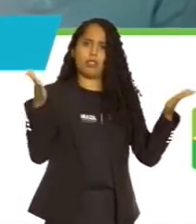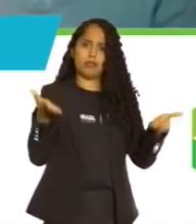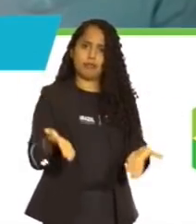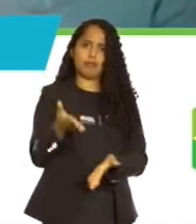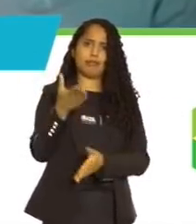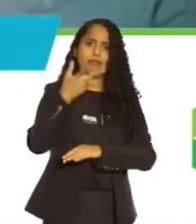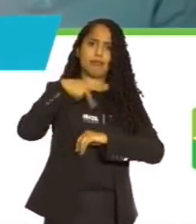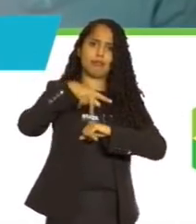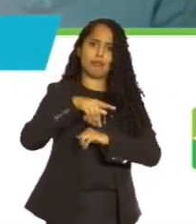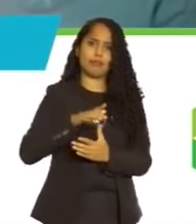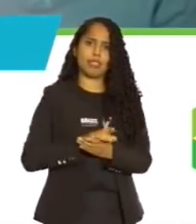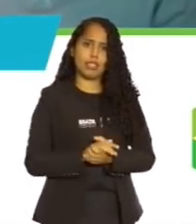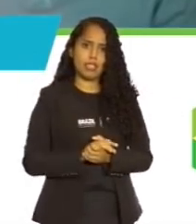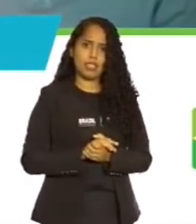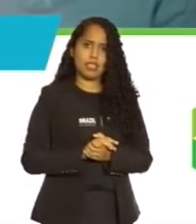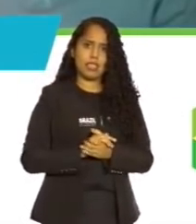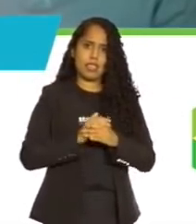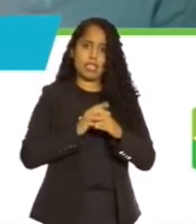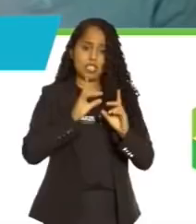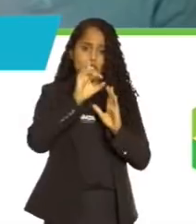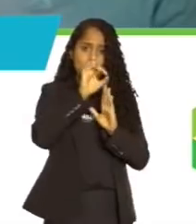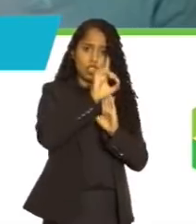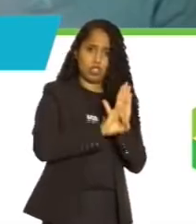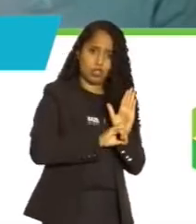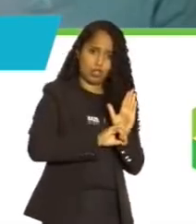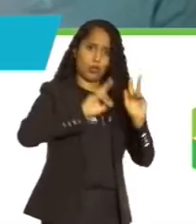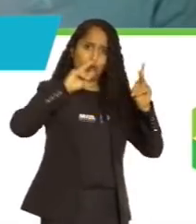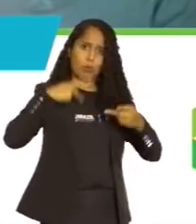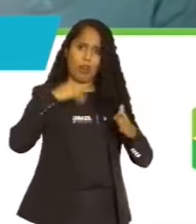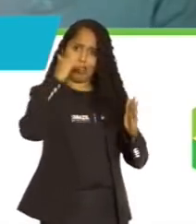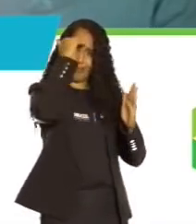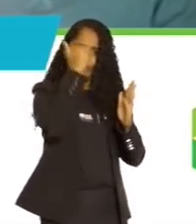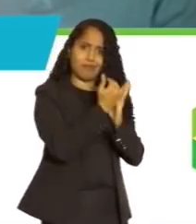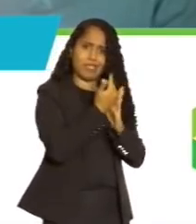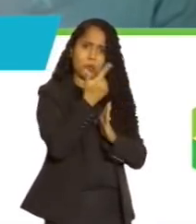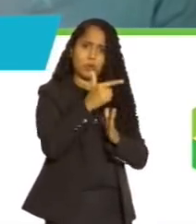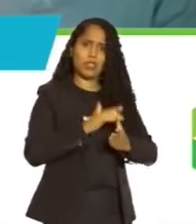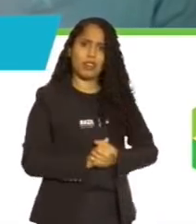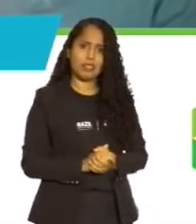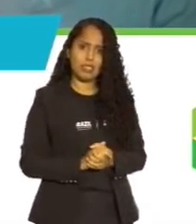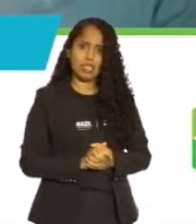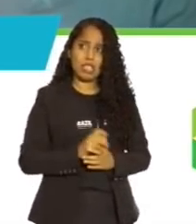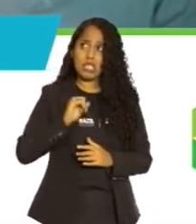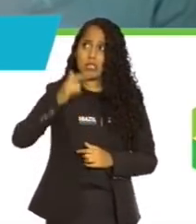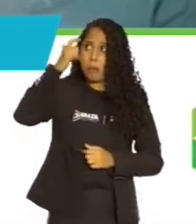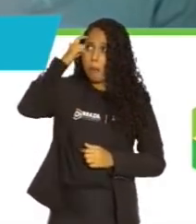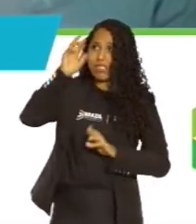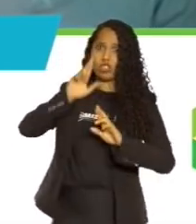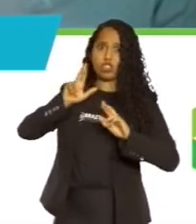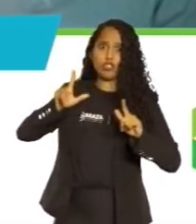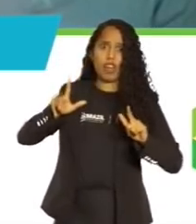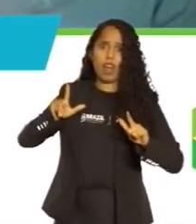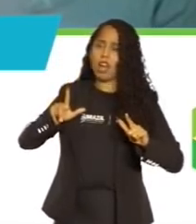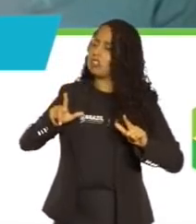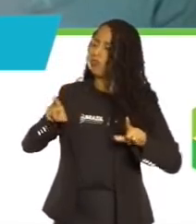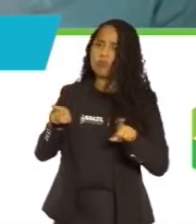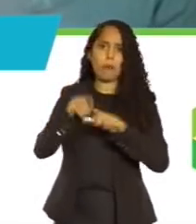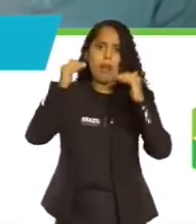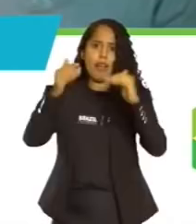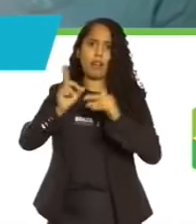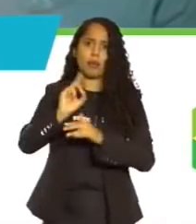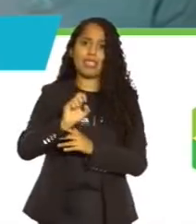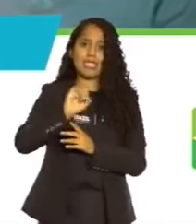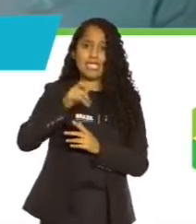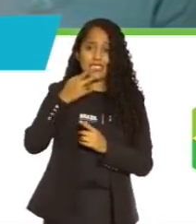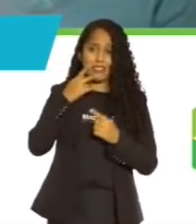país, desrespeita os direitos humanos, desrespeita o contraditório. Basta ser contraditório e falar a verdade